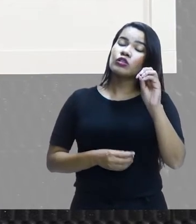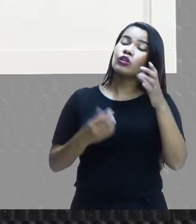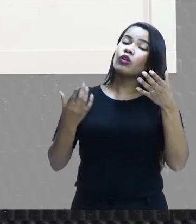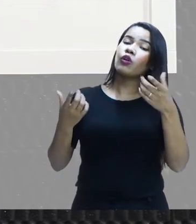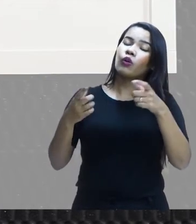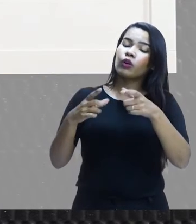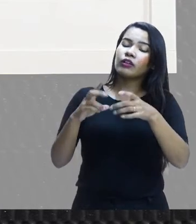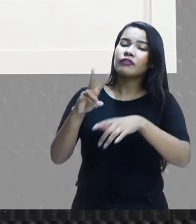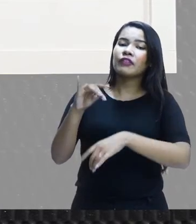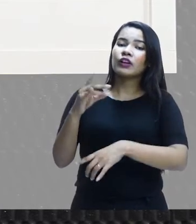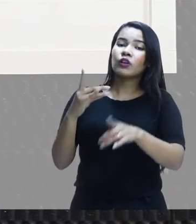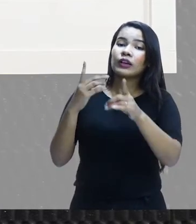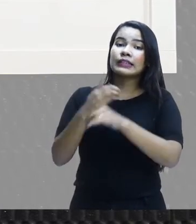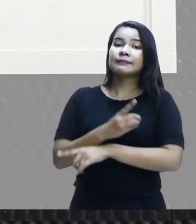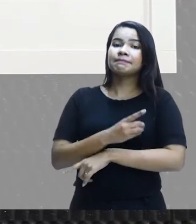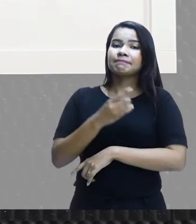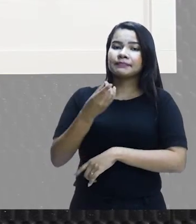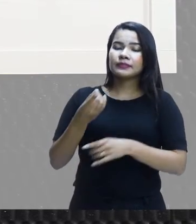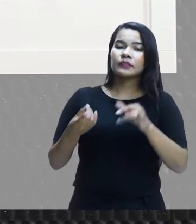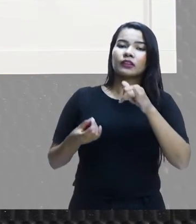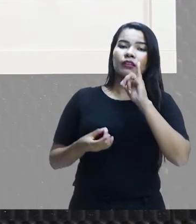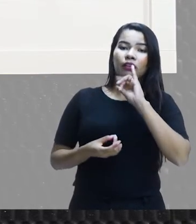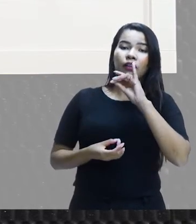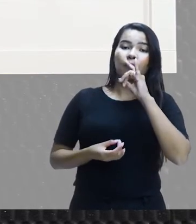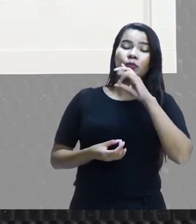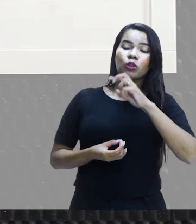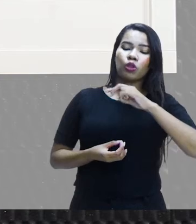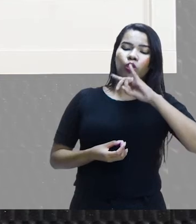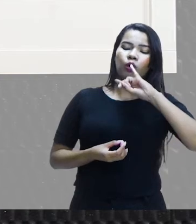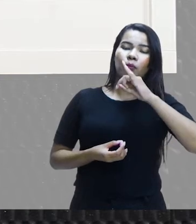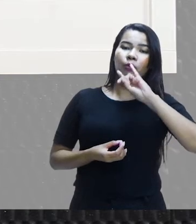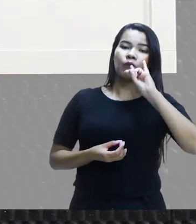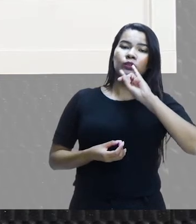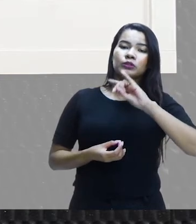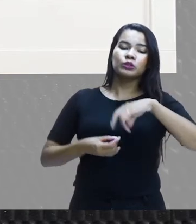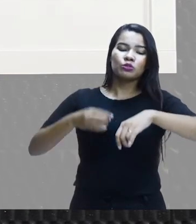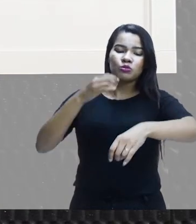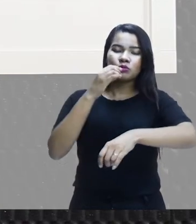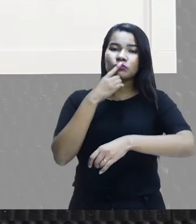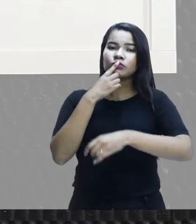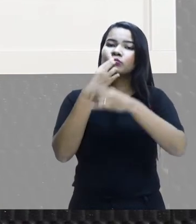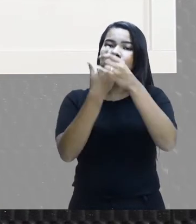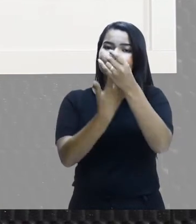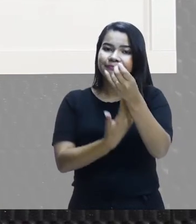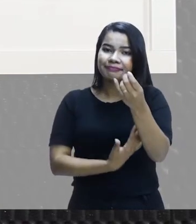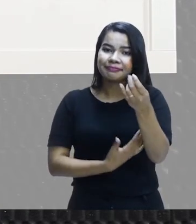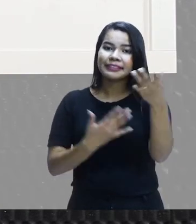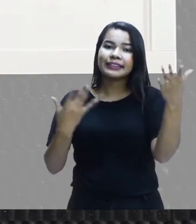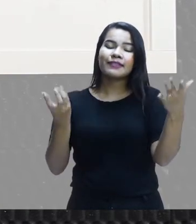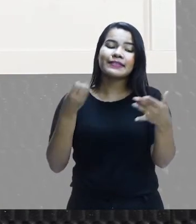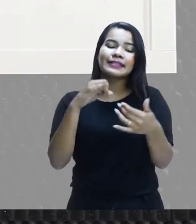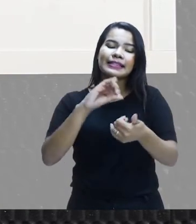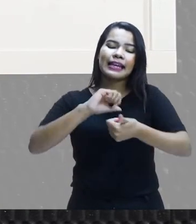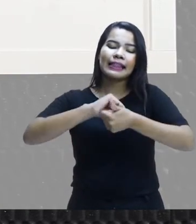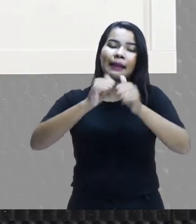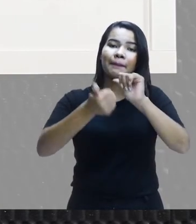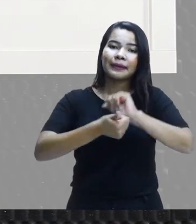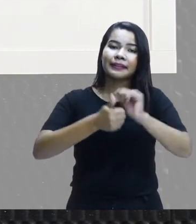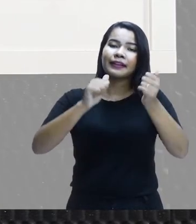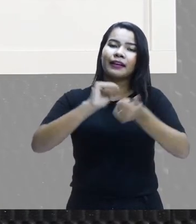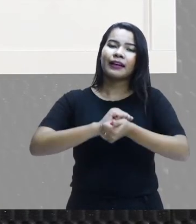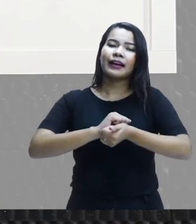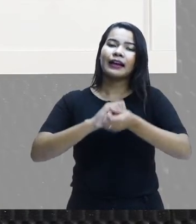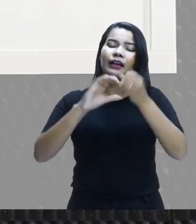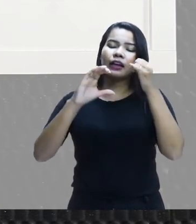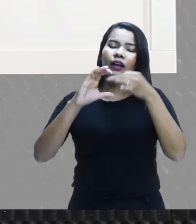quantidade de ferro? Se alimentando de sangue. Então, as fêmeas se adaptaram à característica hematófaga. O que é hematófaga,